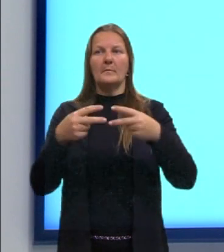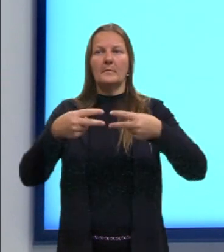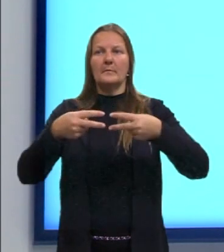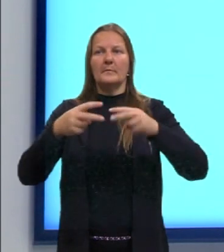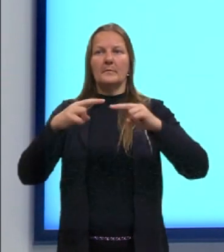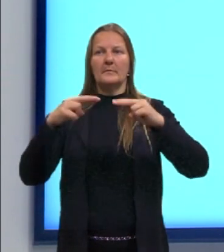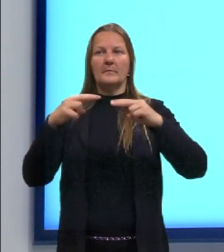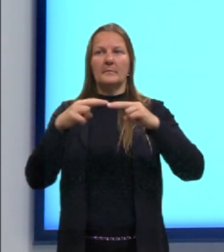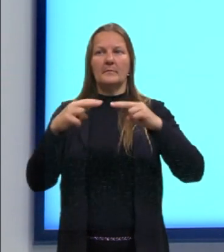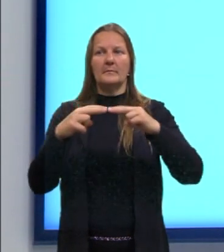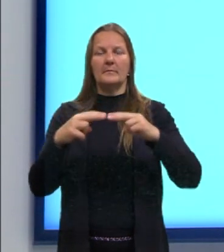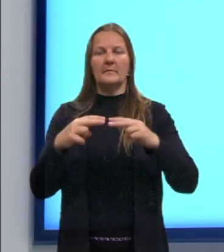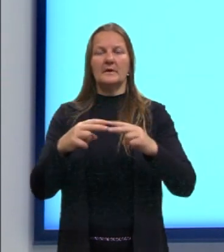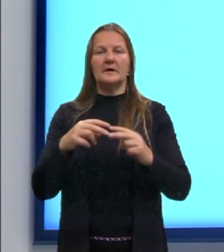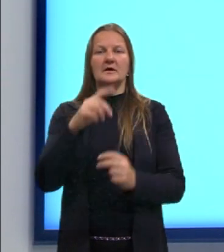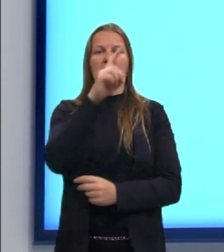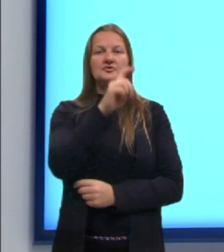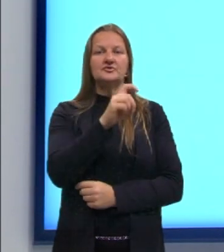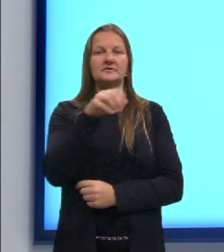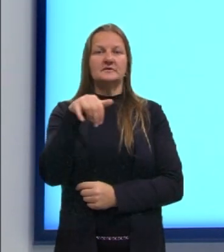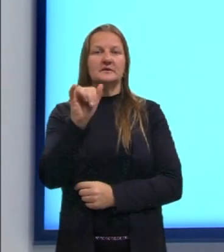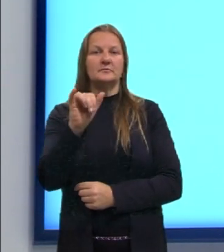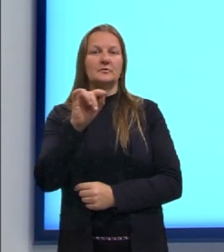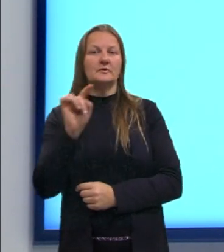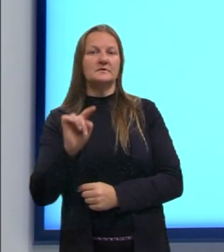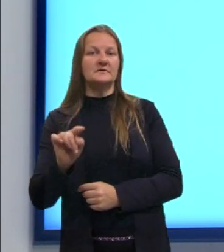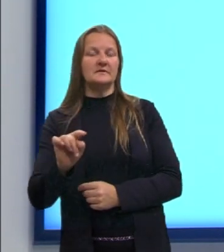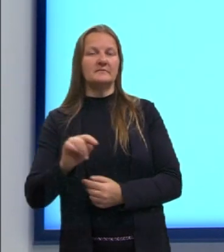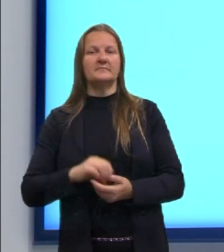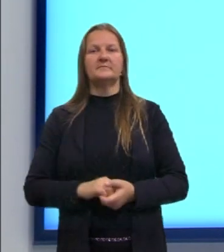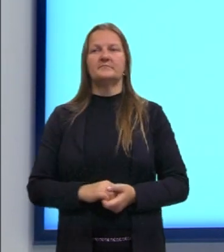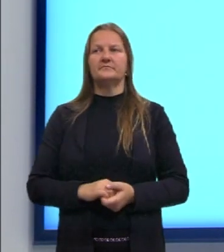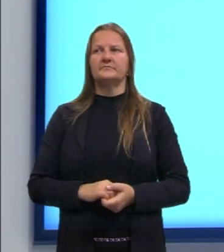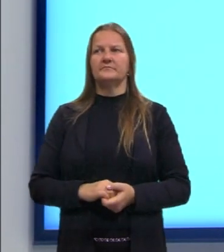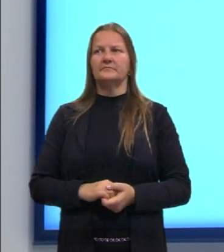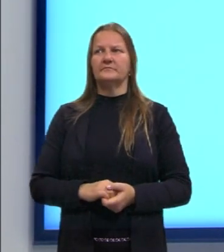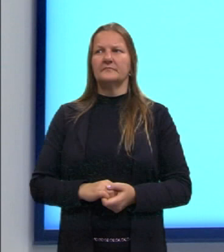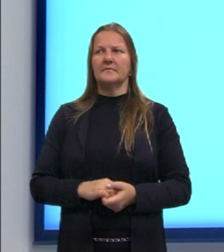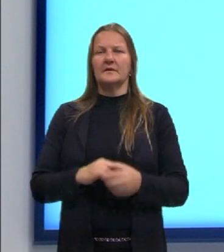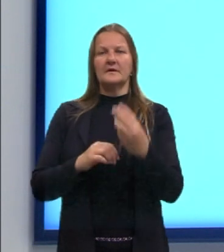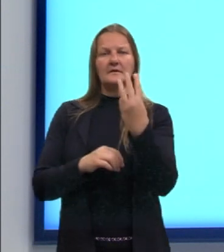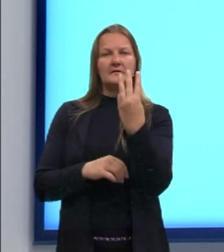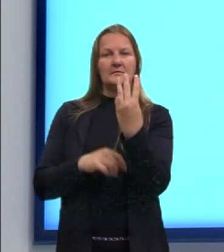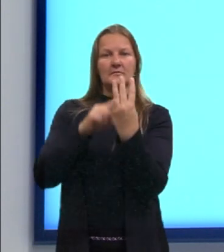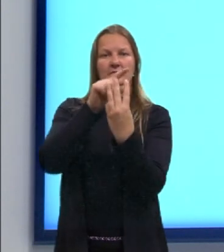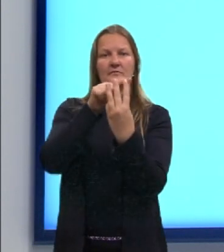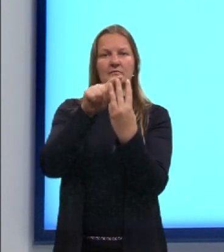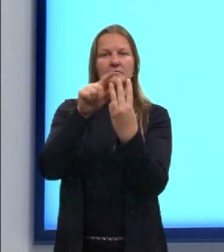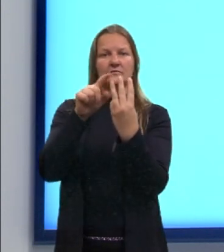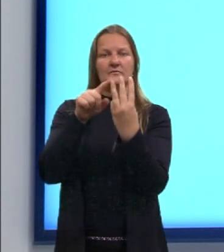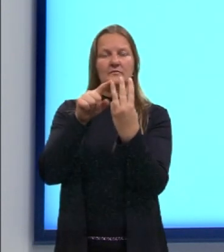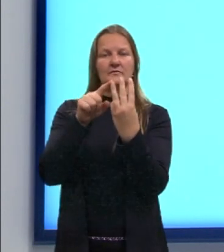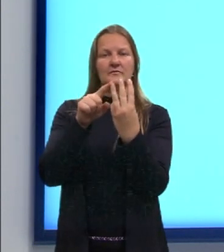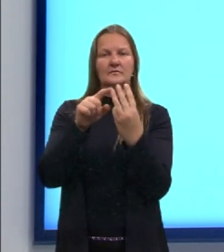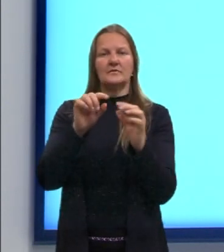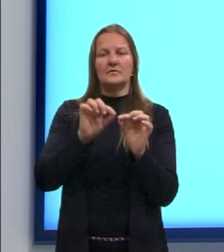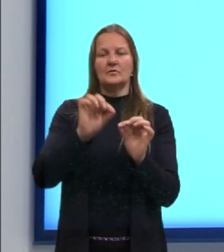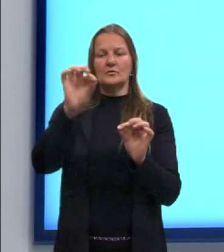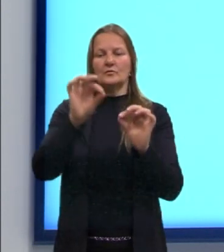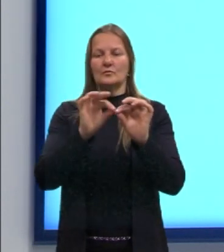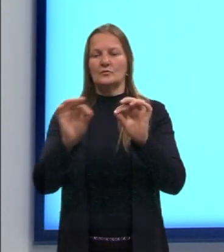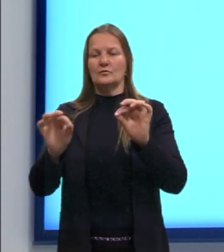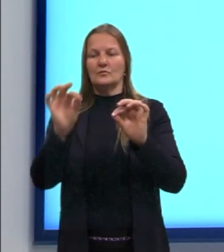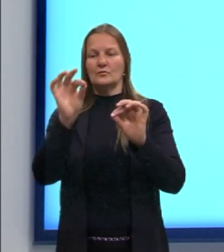ternos ordenados, x, y e z. Então, nós temos três, como se fosse três retas, né,